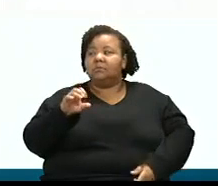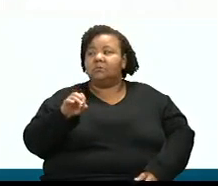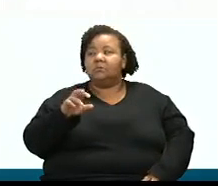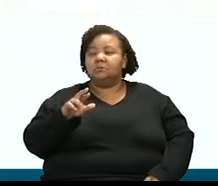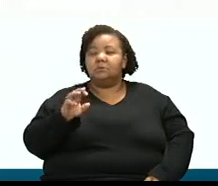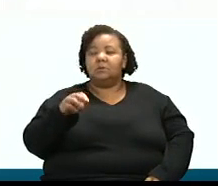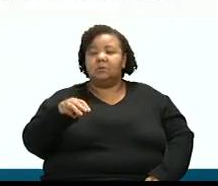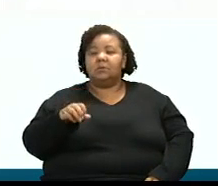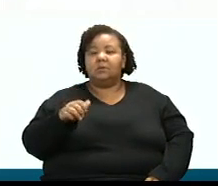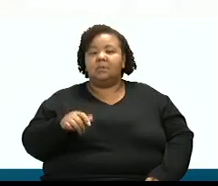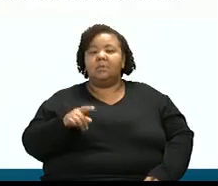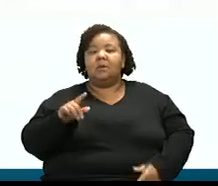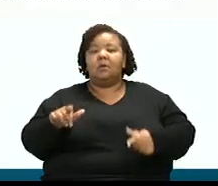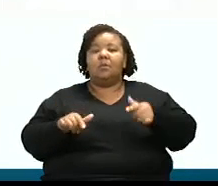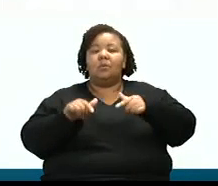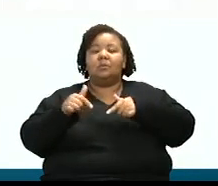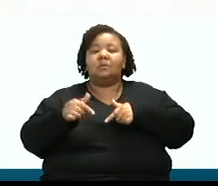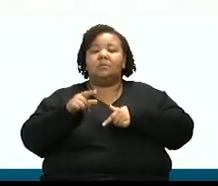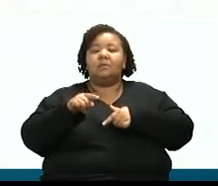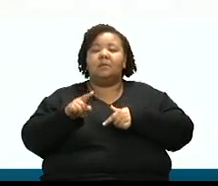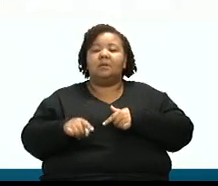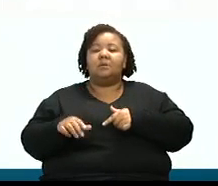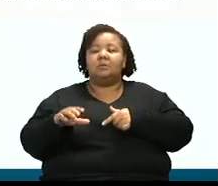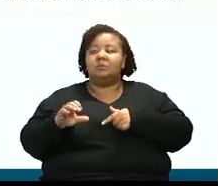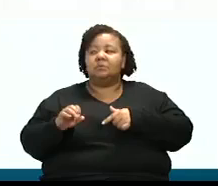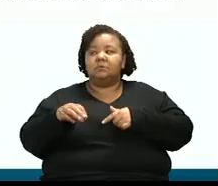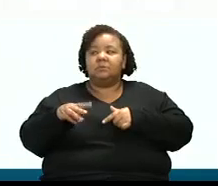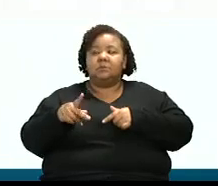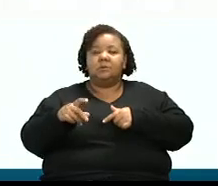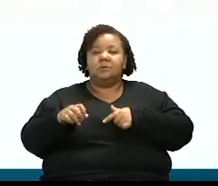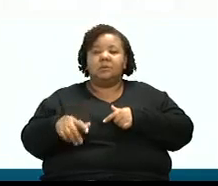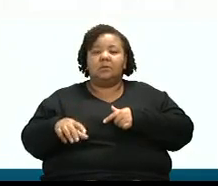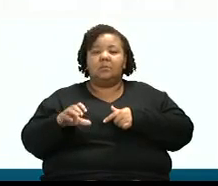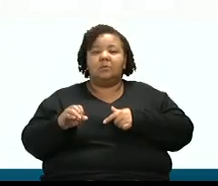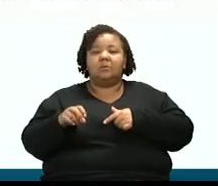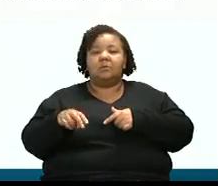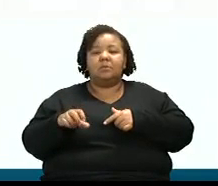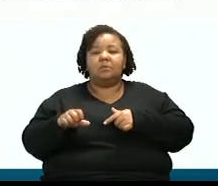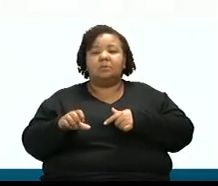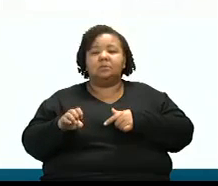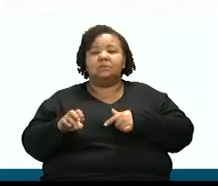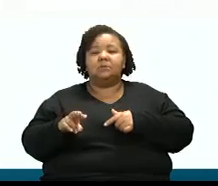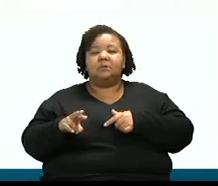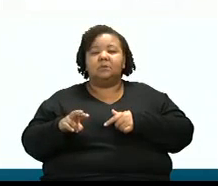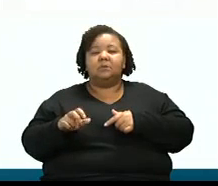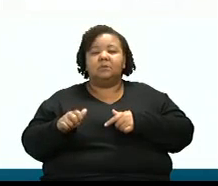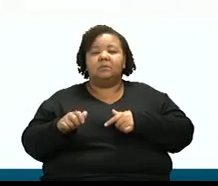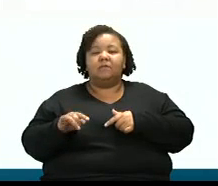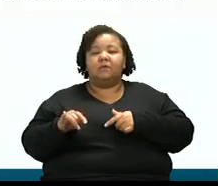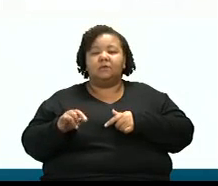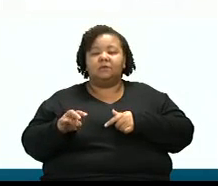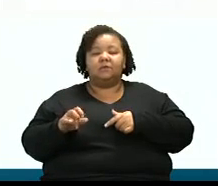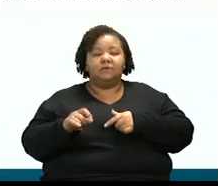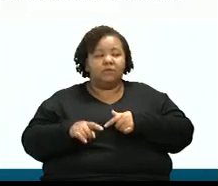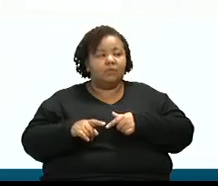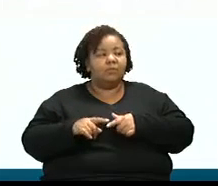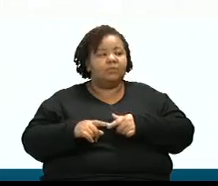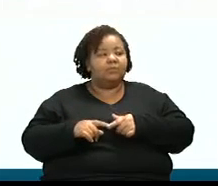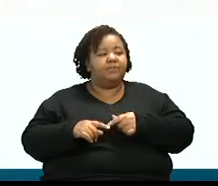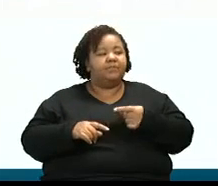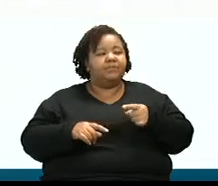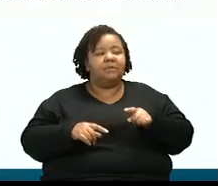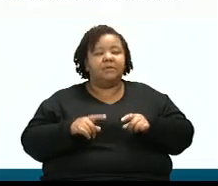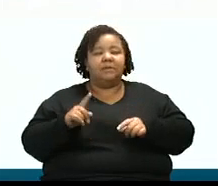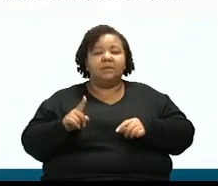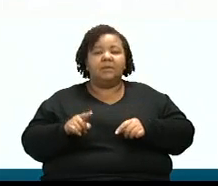com a ideia do trabalho e com a ideia do campo conservativo. Bom, se eu sei que um campo ele é conservativo, ele